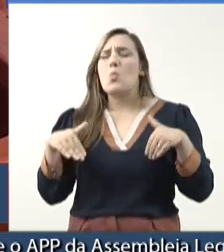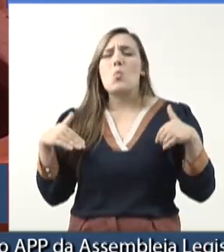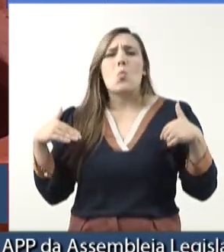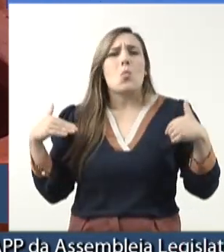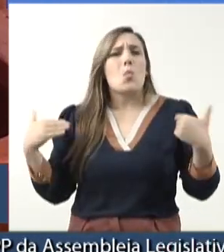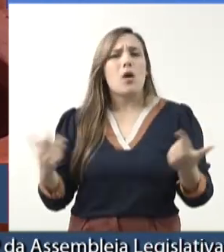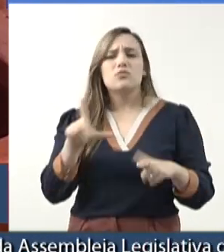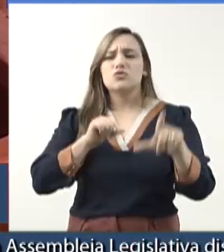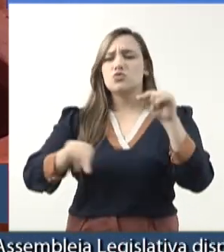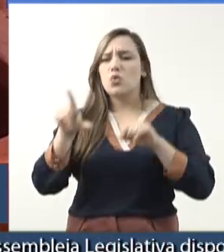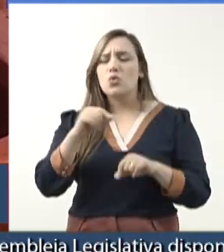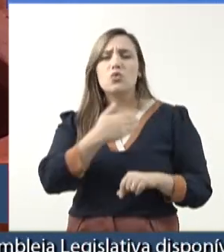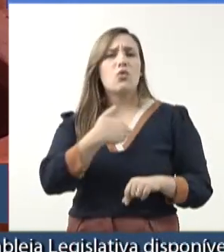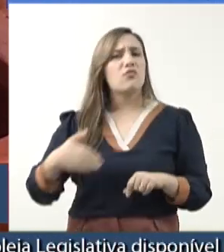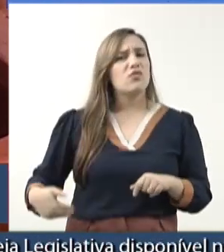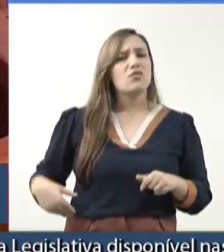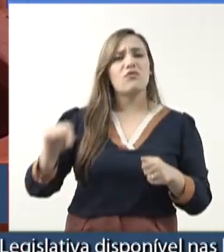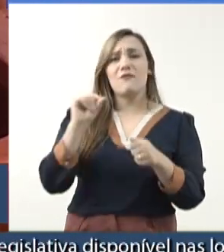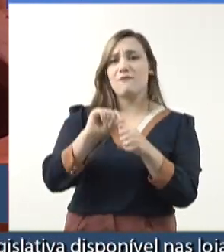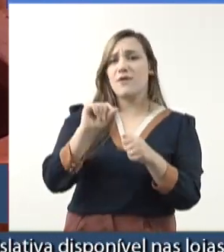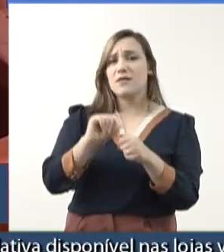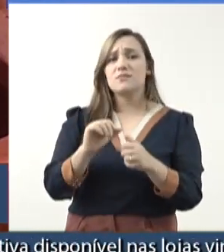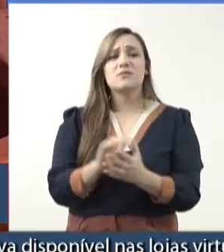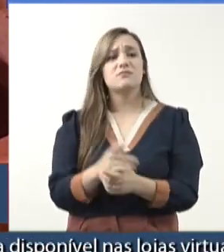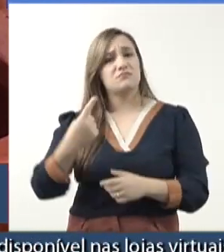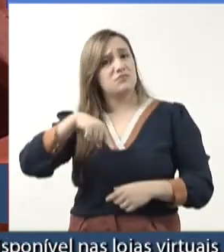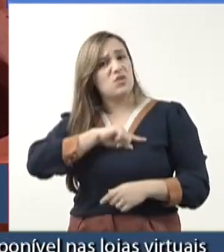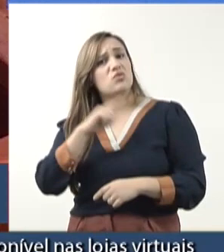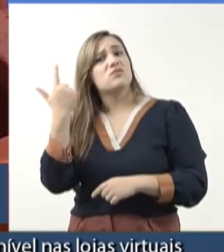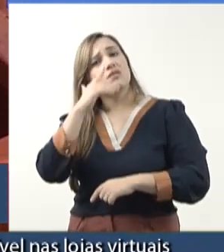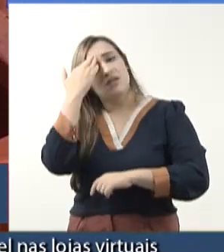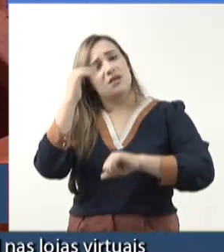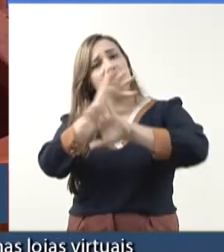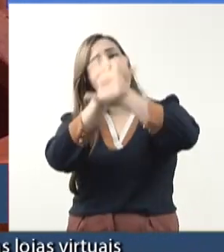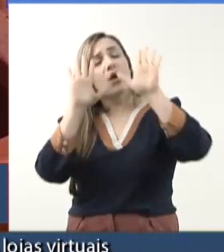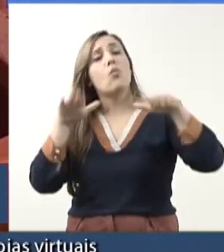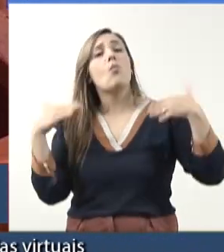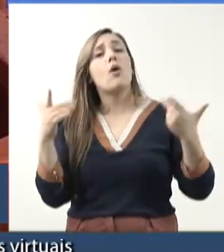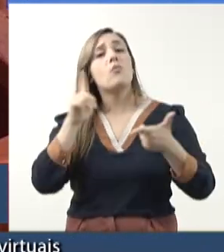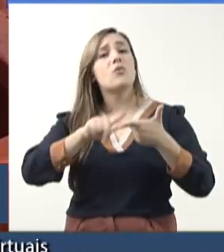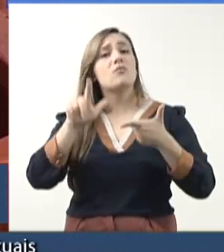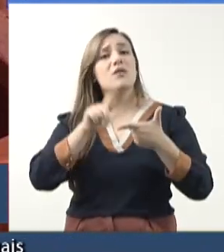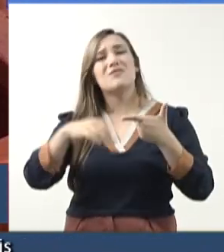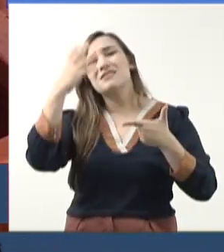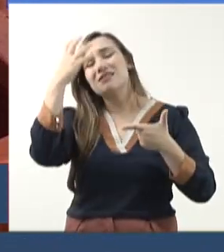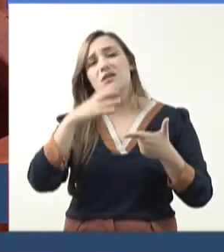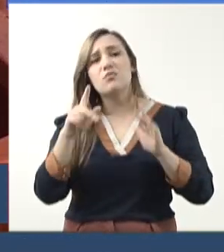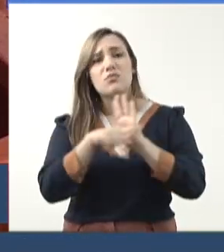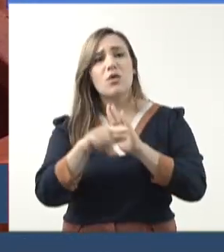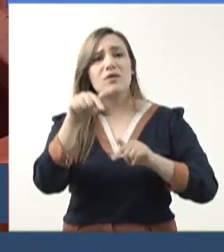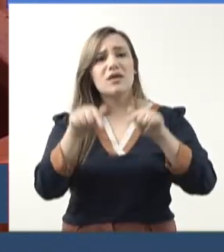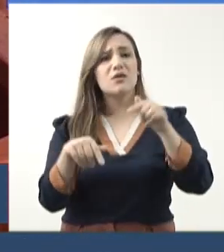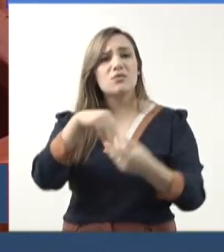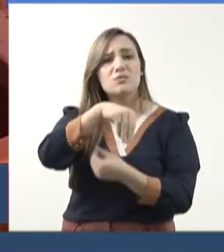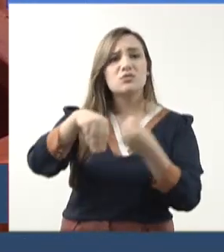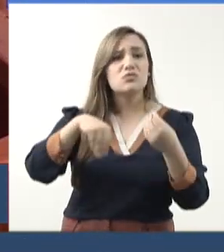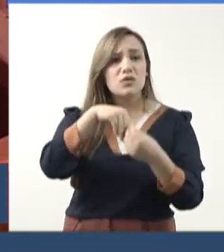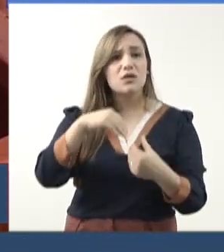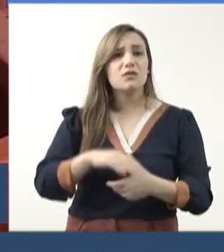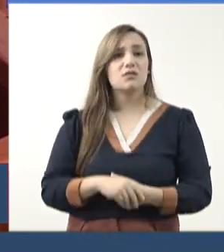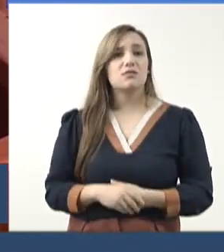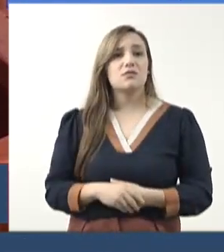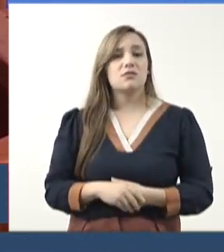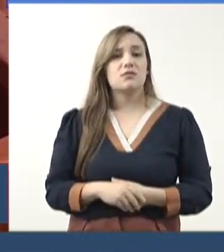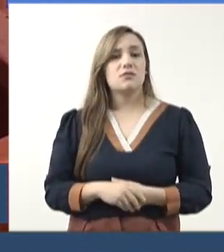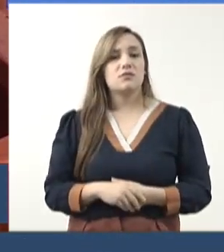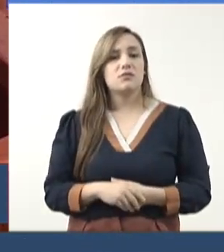está tomando para que a gente consiga compreender qual é o problema real sobre os agrotóxicos nas águas e como é que